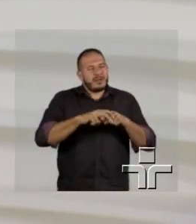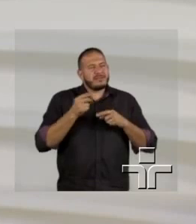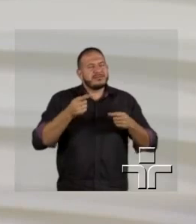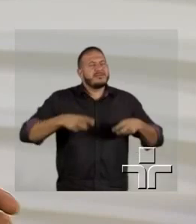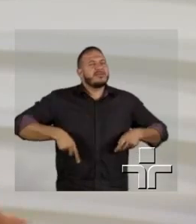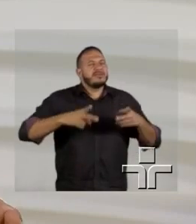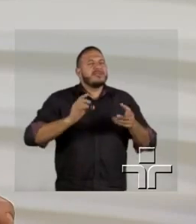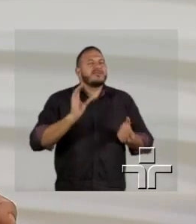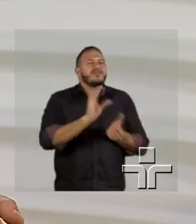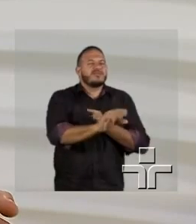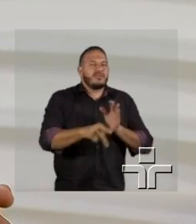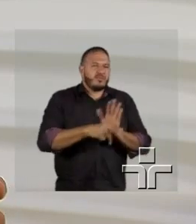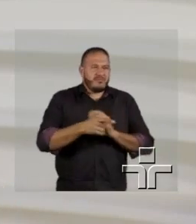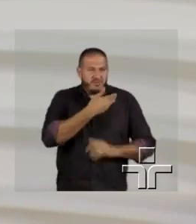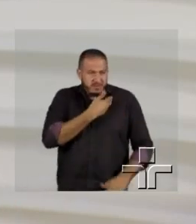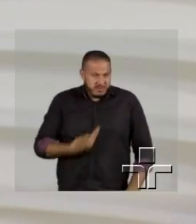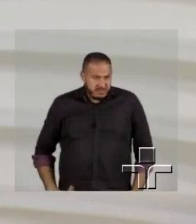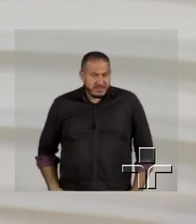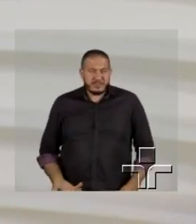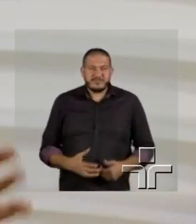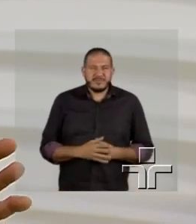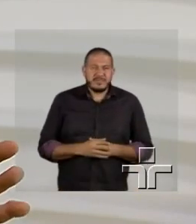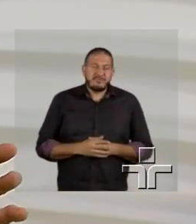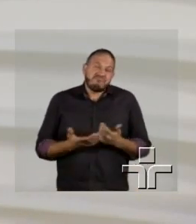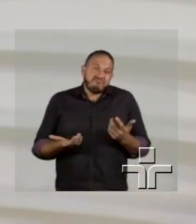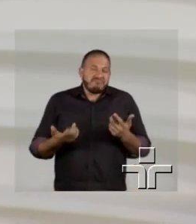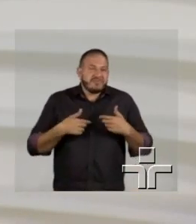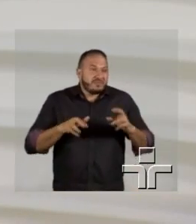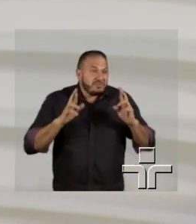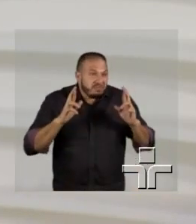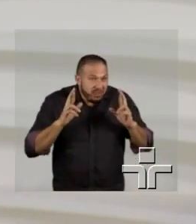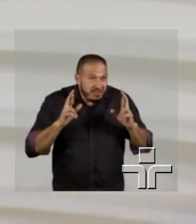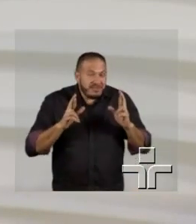mais ampla. Não pode ser seletivo.